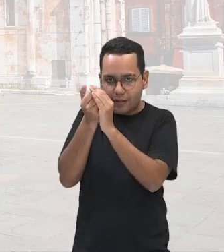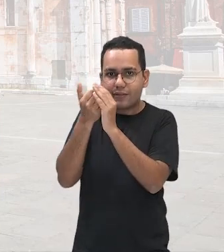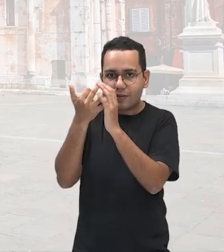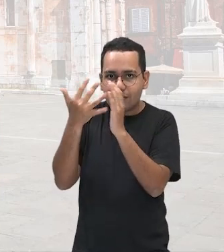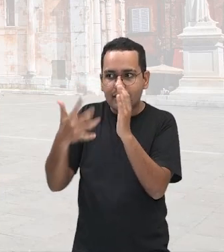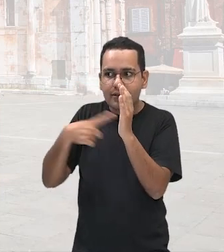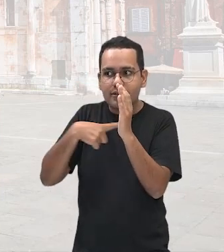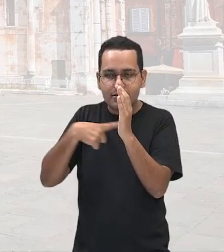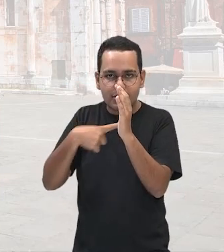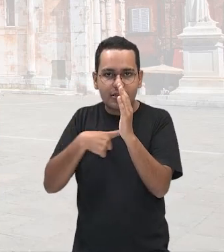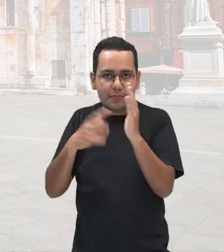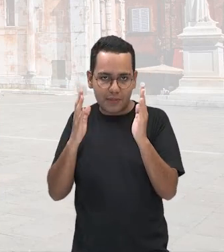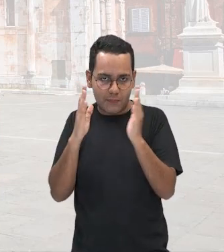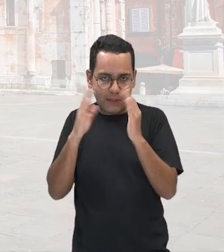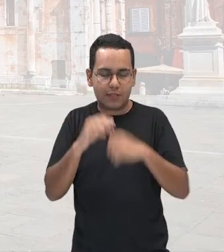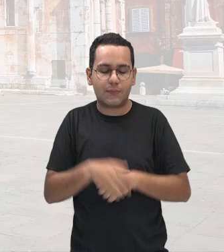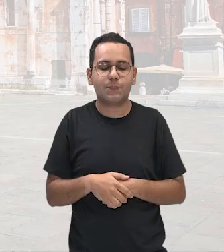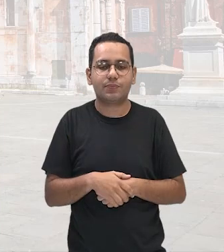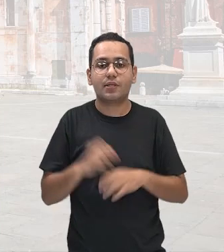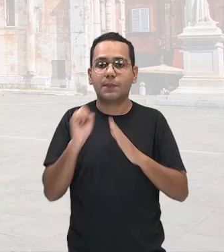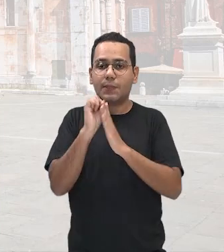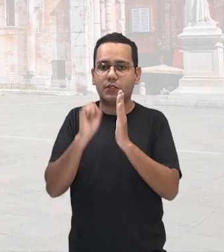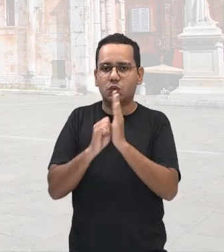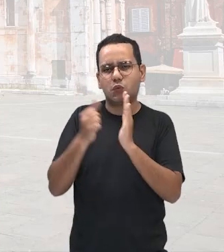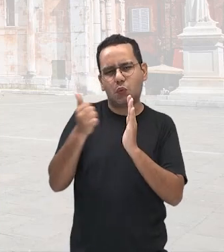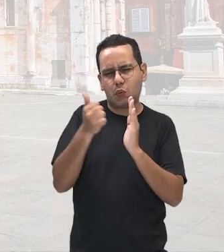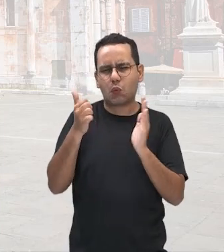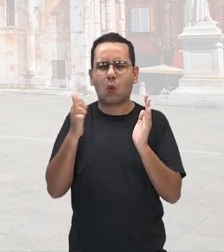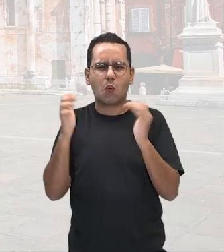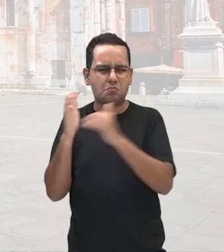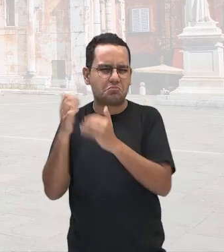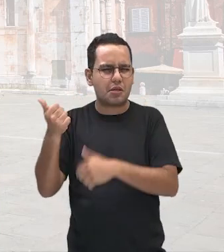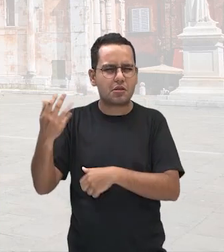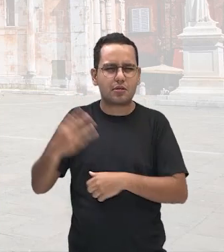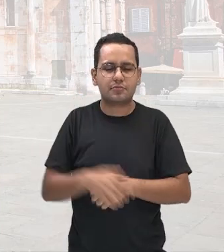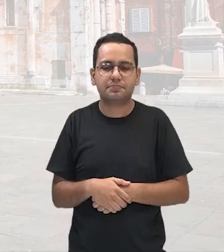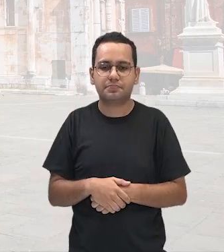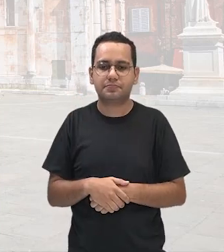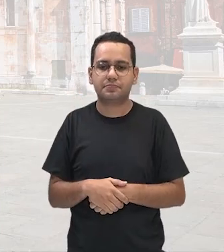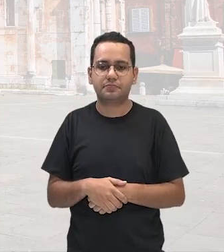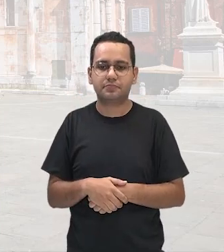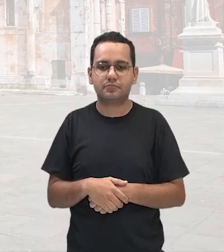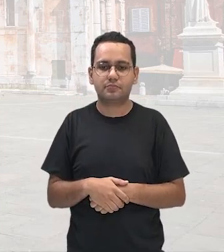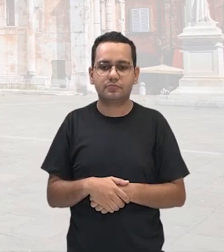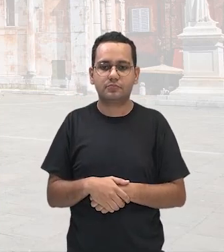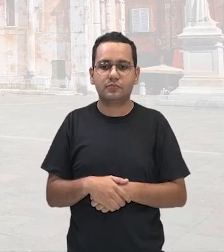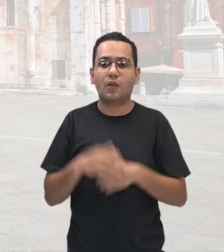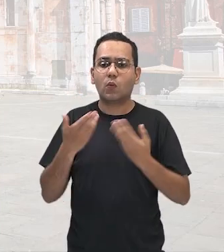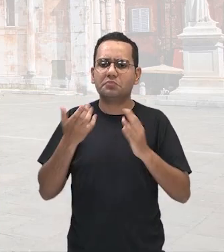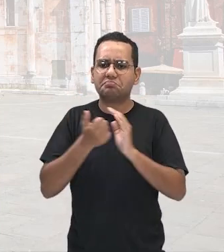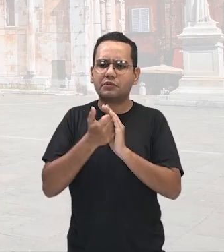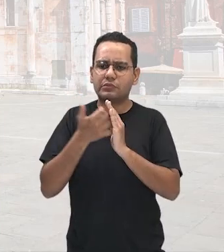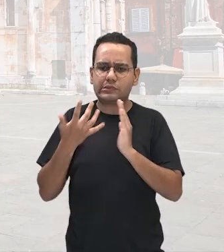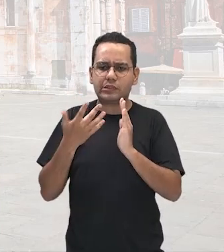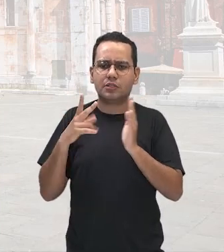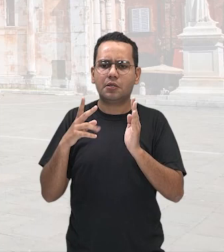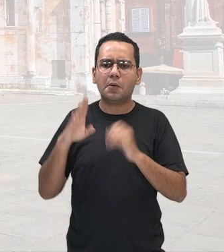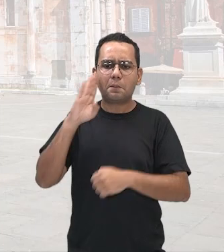a florescer a partir do século XI e século XIII, tá? Que são o quê? Quais são as características, então,